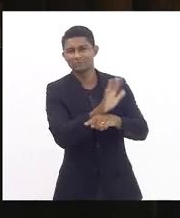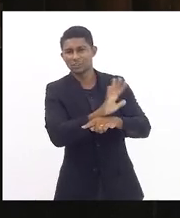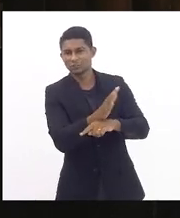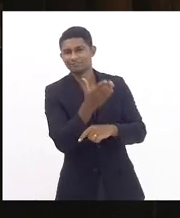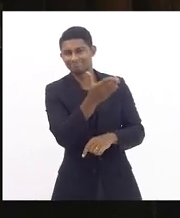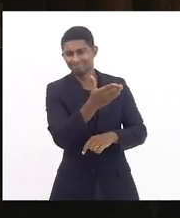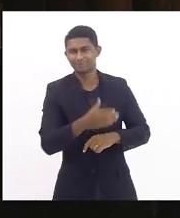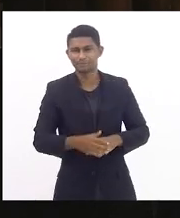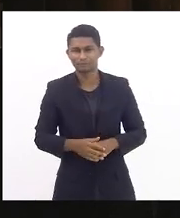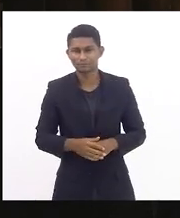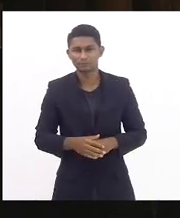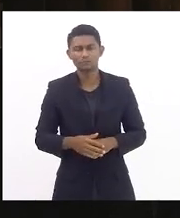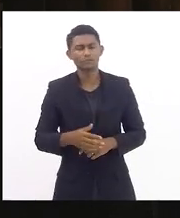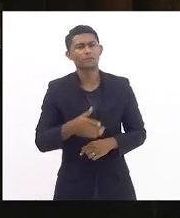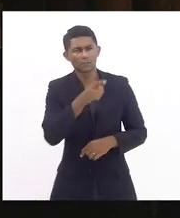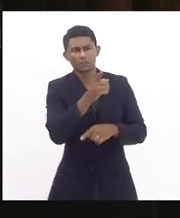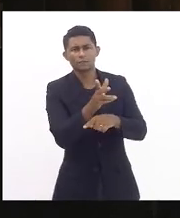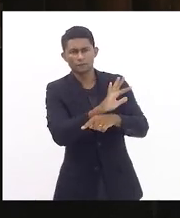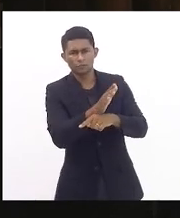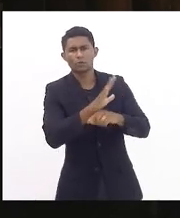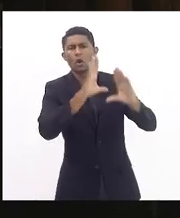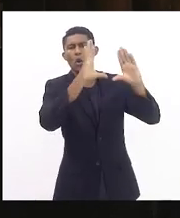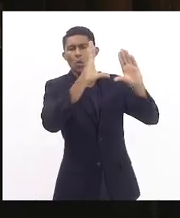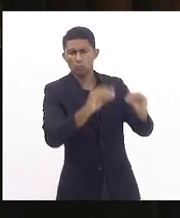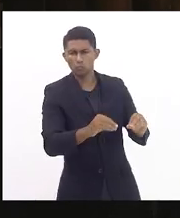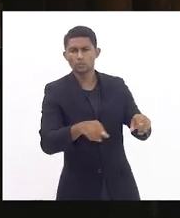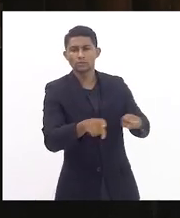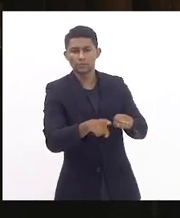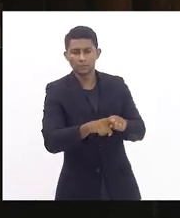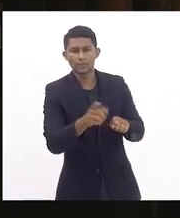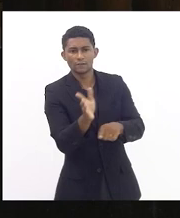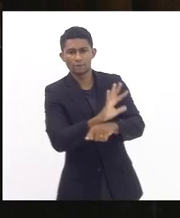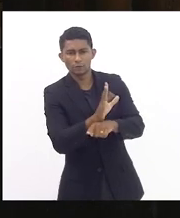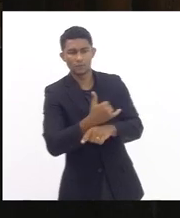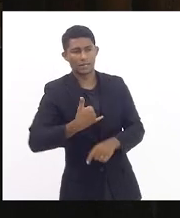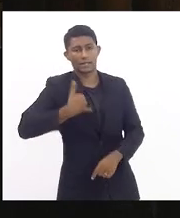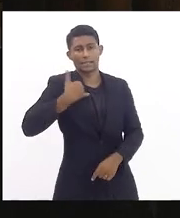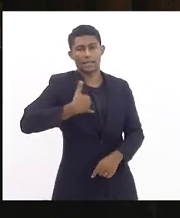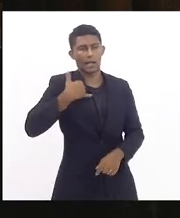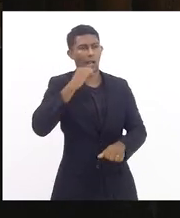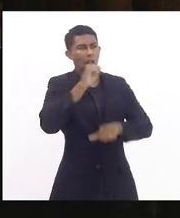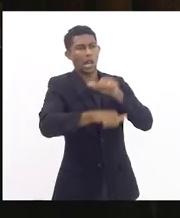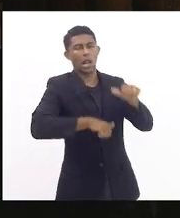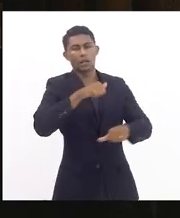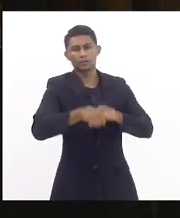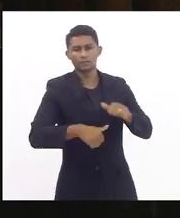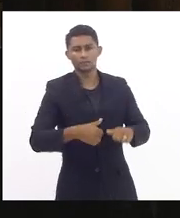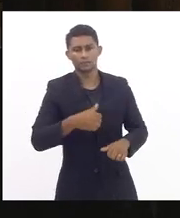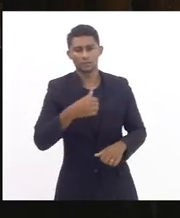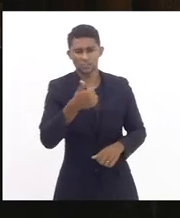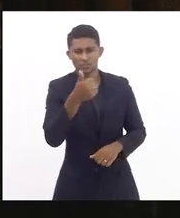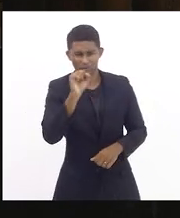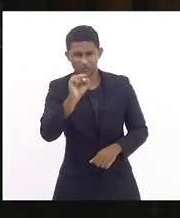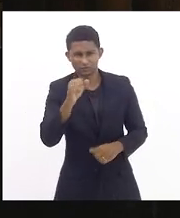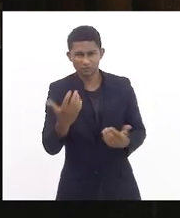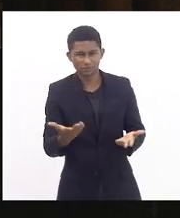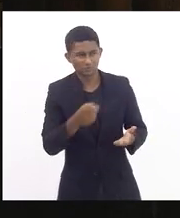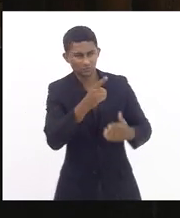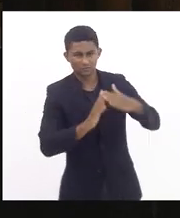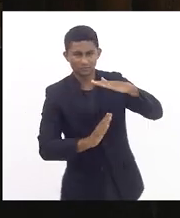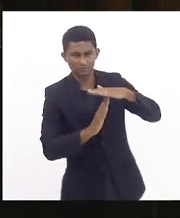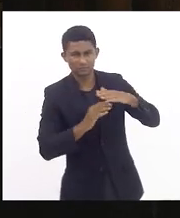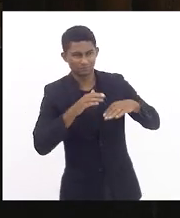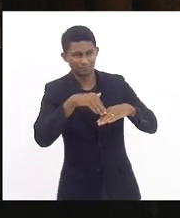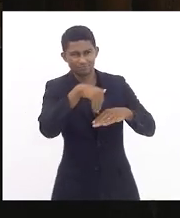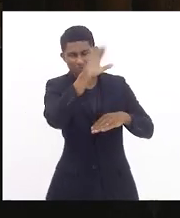por mais que tirou do ar, por mais que colocou a classificação para 18 anos, mas muitos adolescentes,